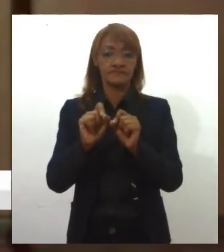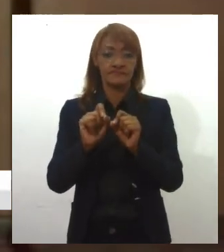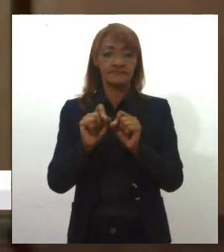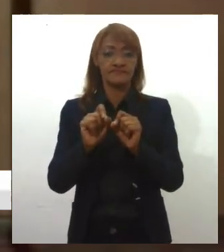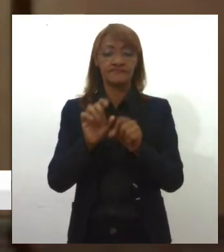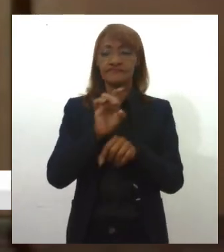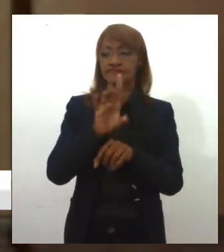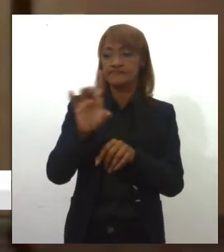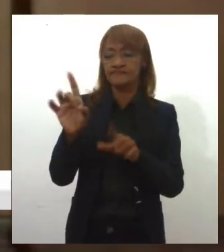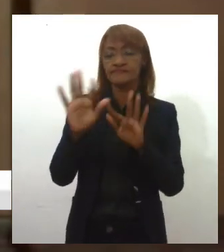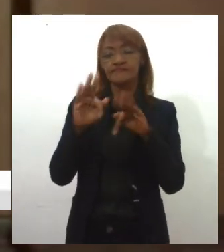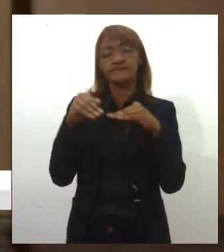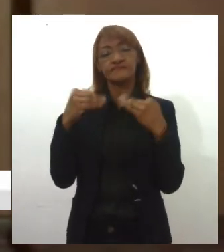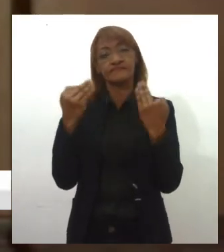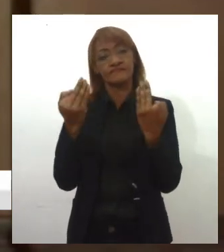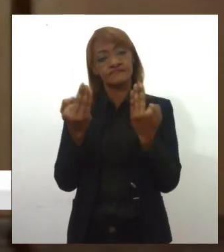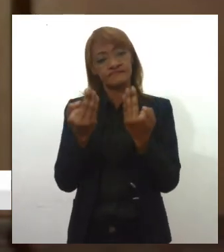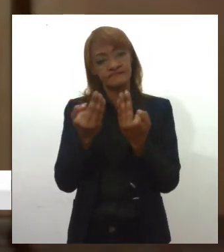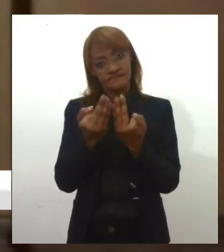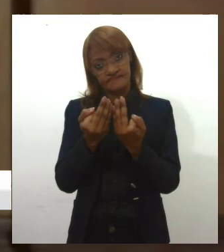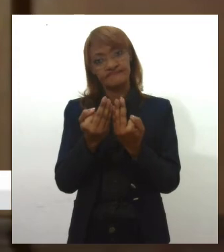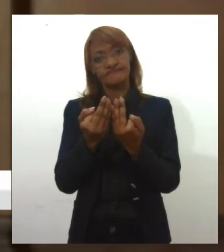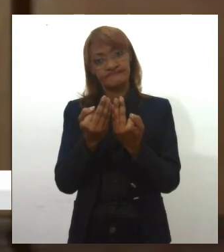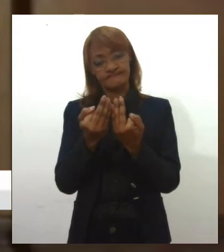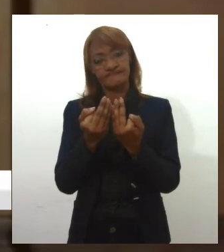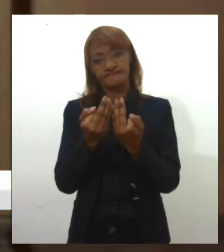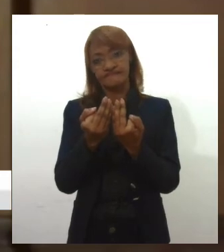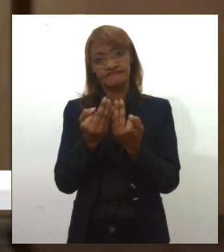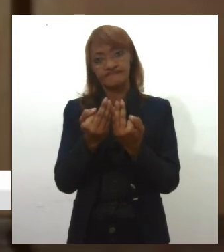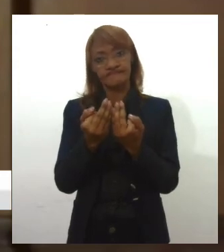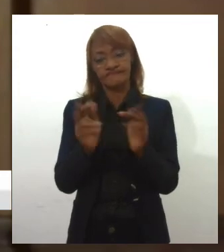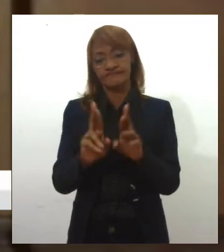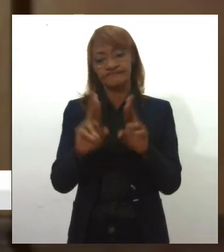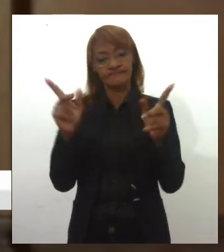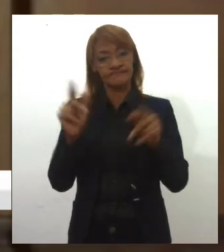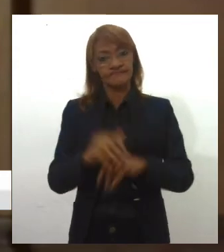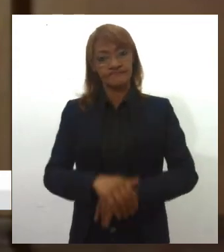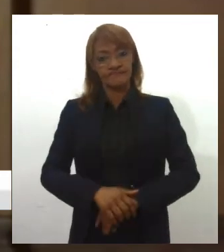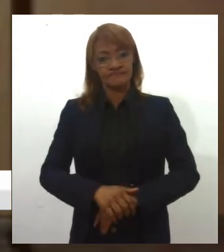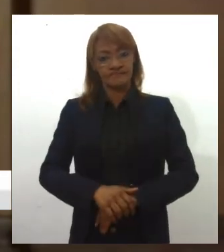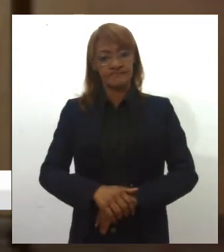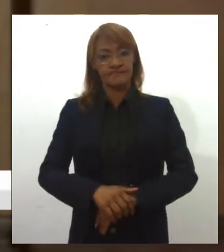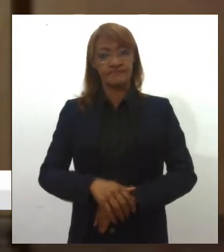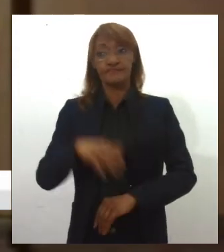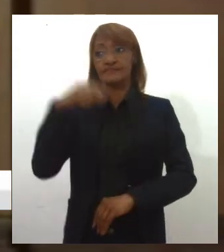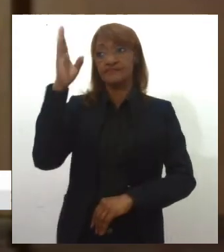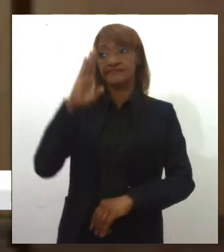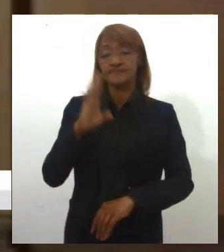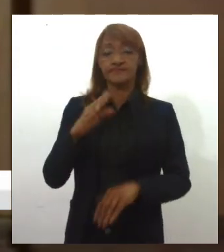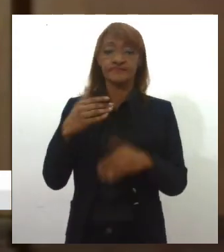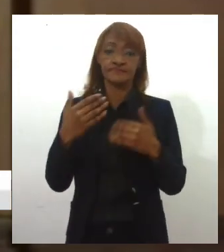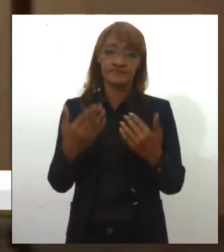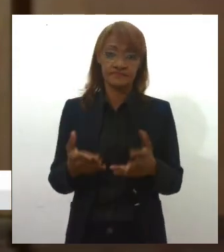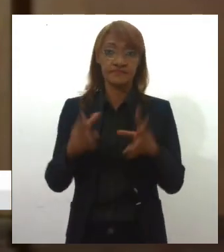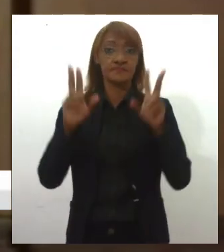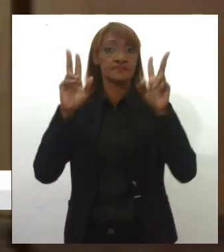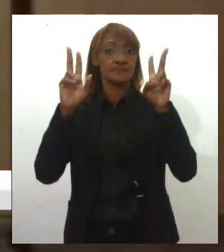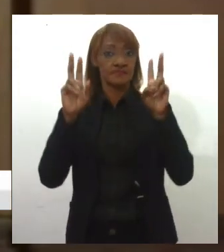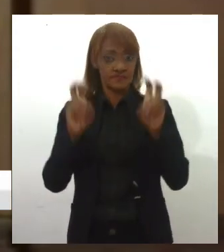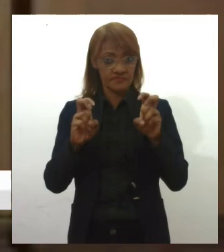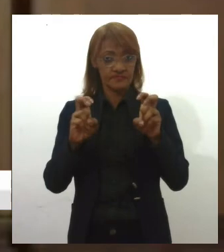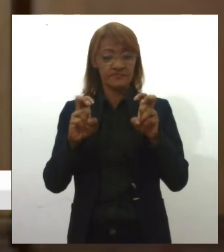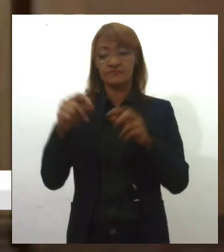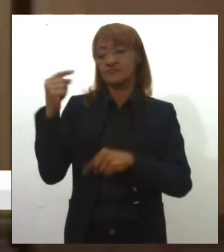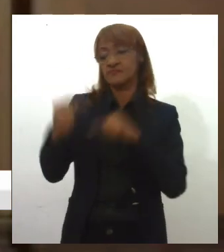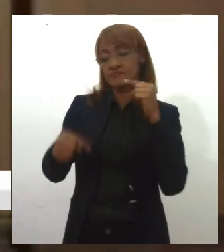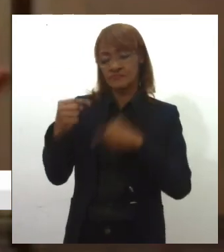famílias infringem a regulação, a legislação educacional brasileira, né? Sim. Então, é um tema que precisa ser